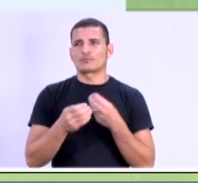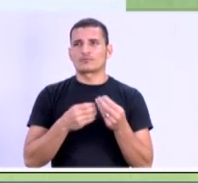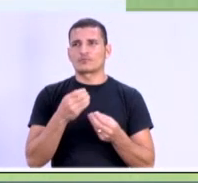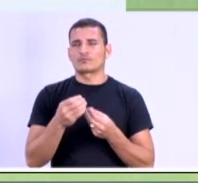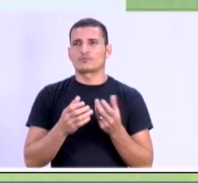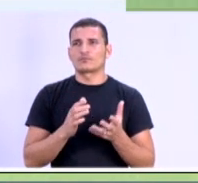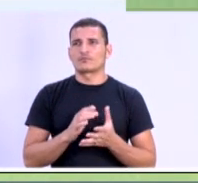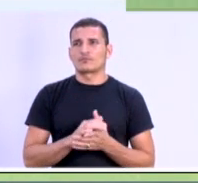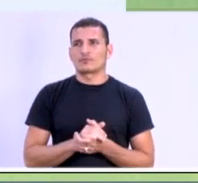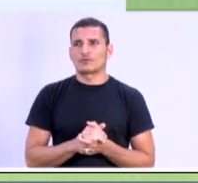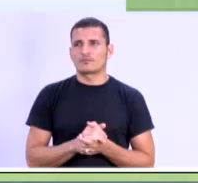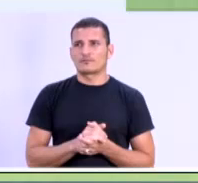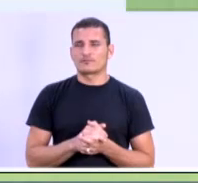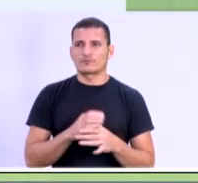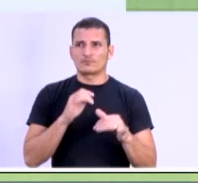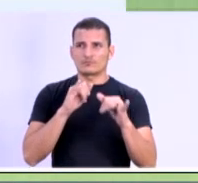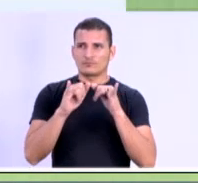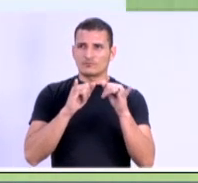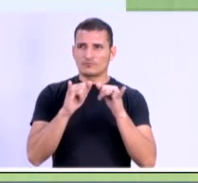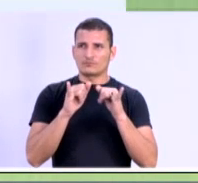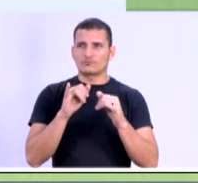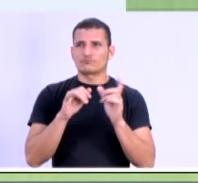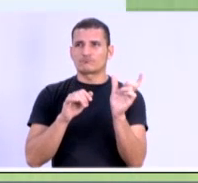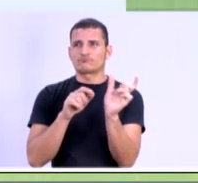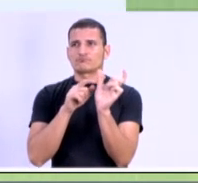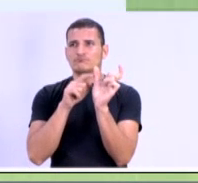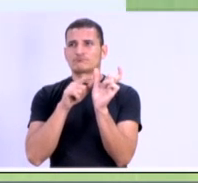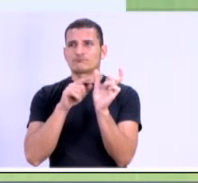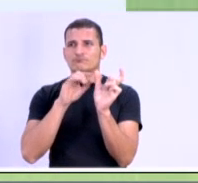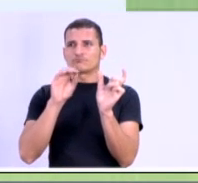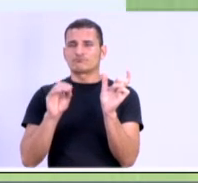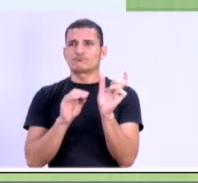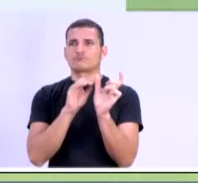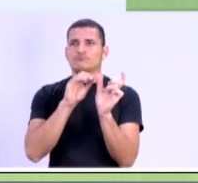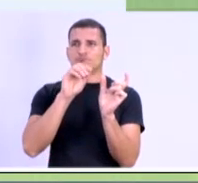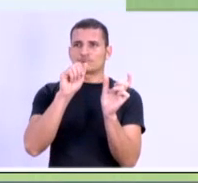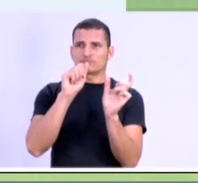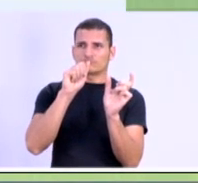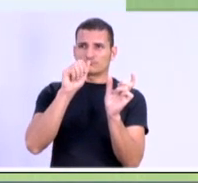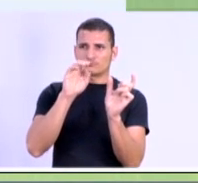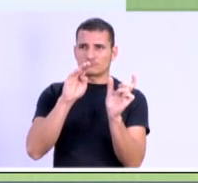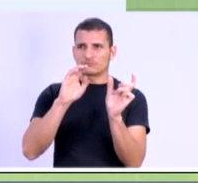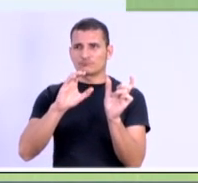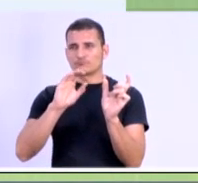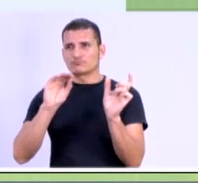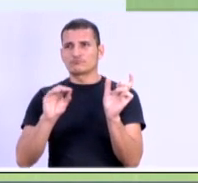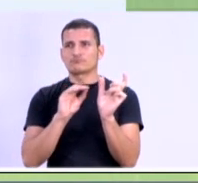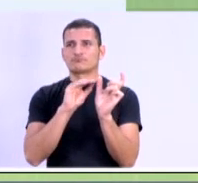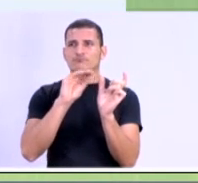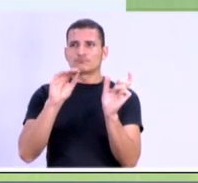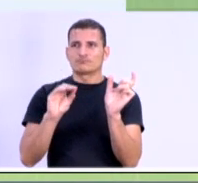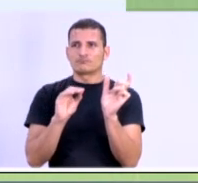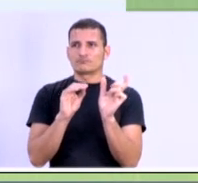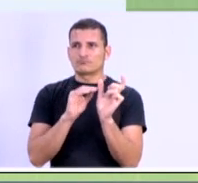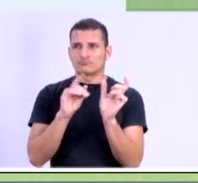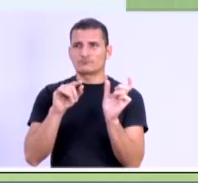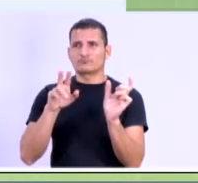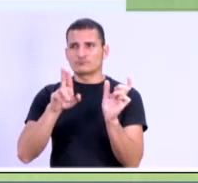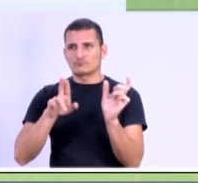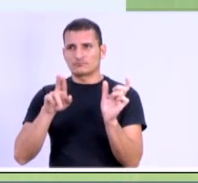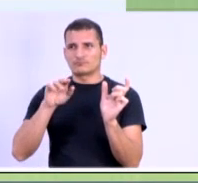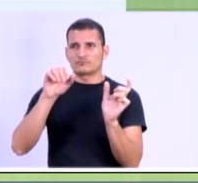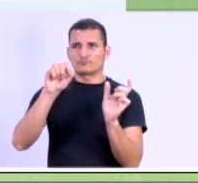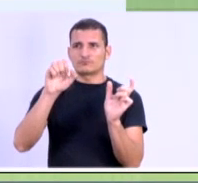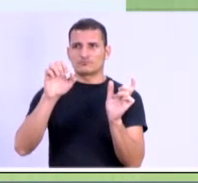preciso definir as informações que vão estar dentro desse meu objeto chamado ABC. E para isso vou estar utilizando os comandos set.